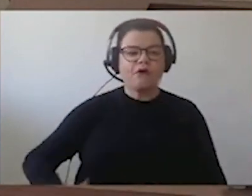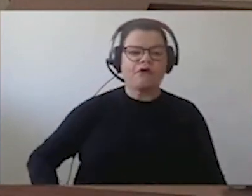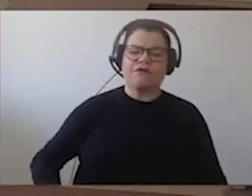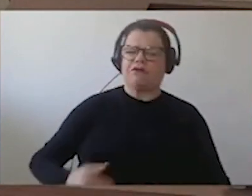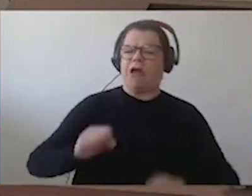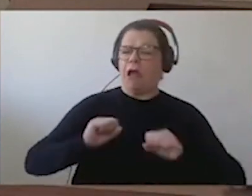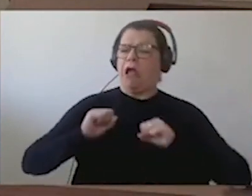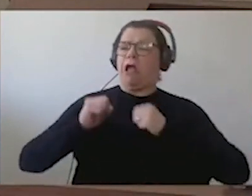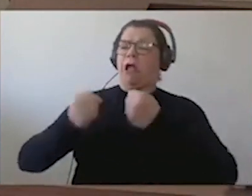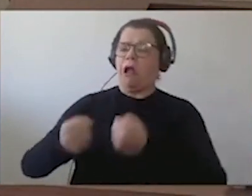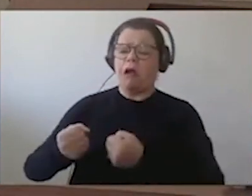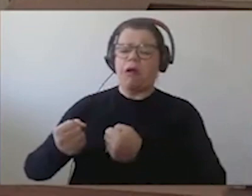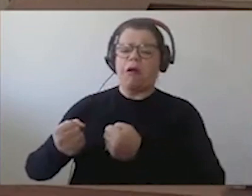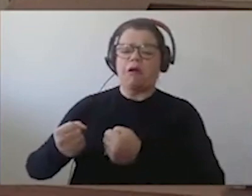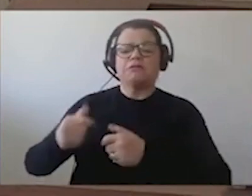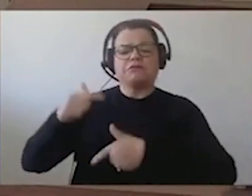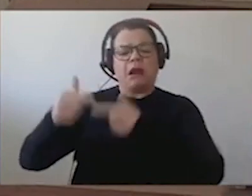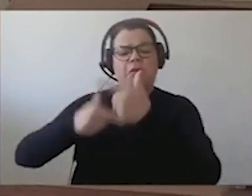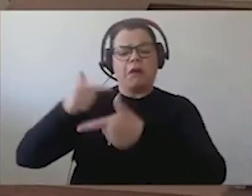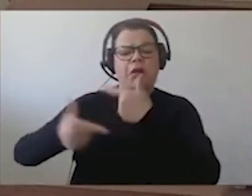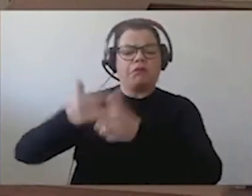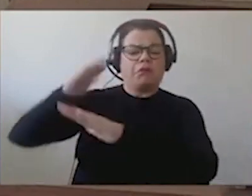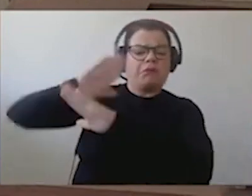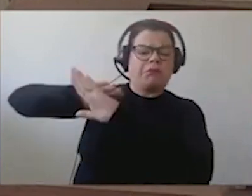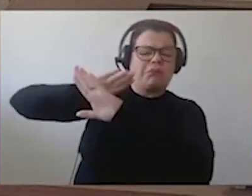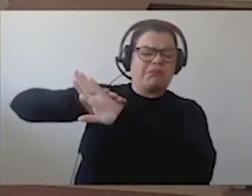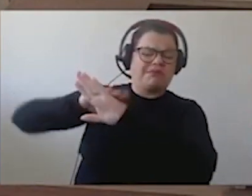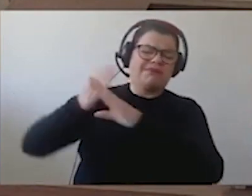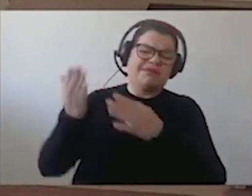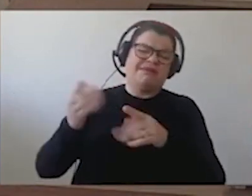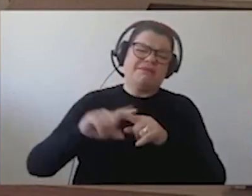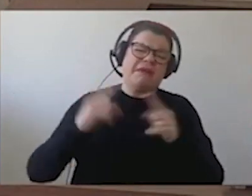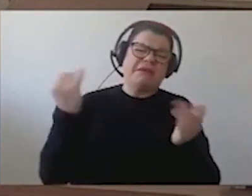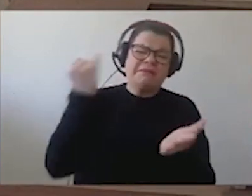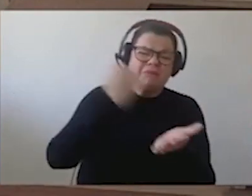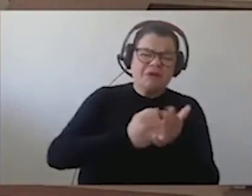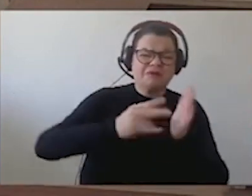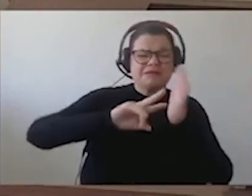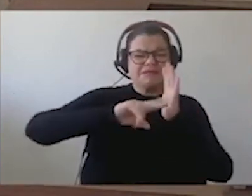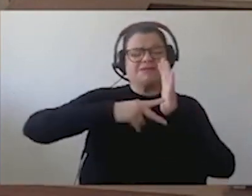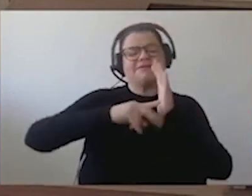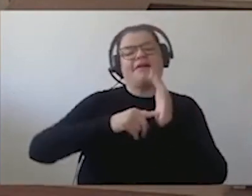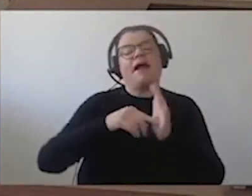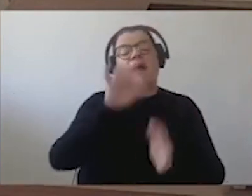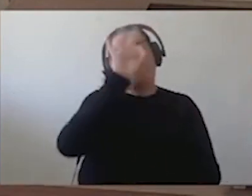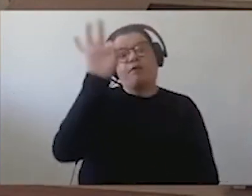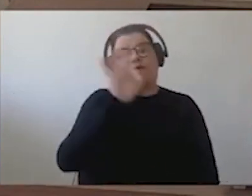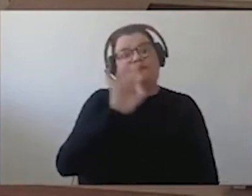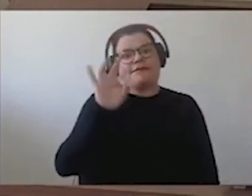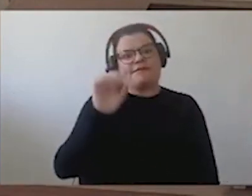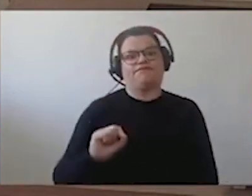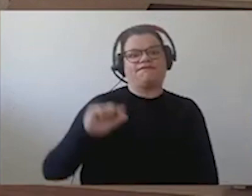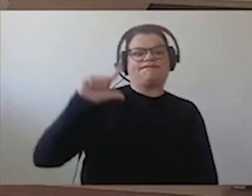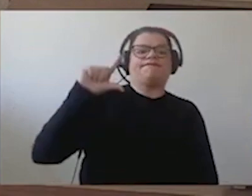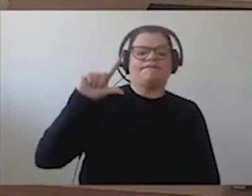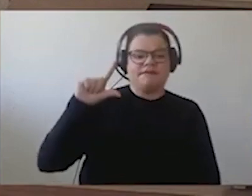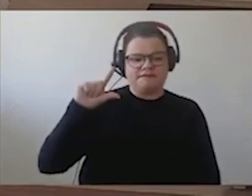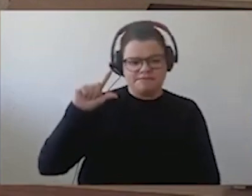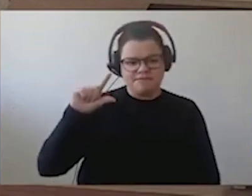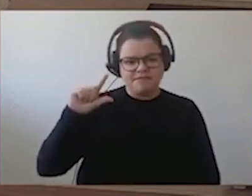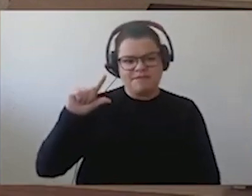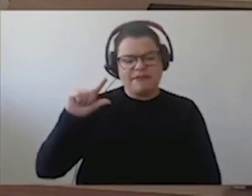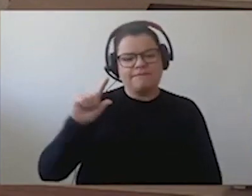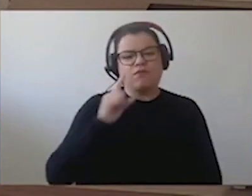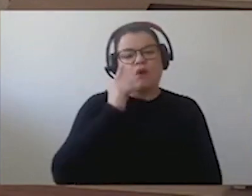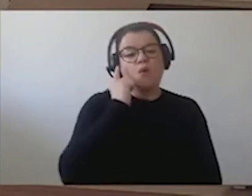trabalhadores, tenta voltar com o imposto sindical. E, claro, maior ainda, o objetivo é que o imposto seja 1% da